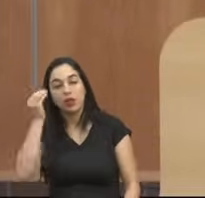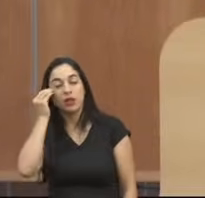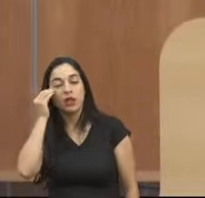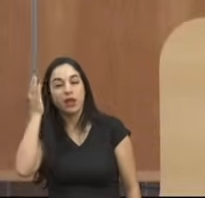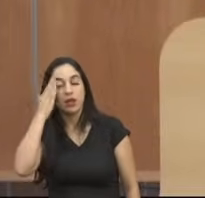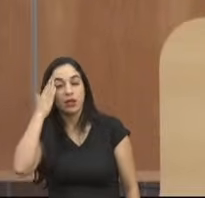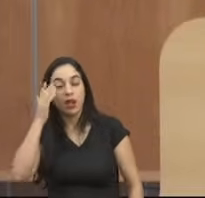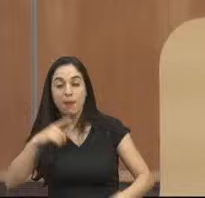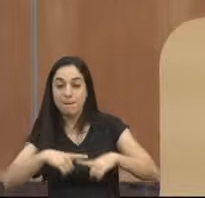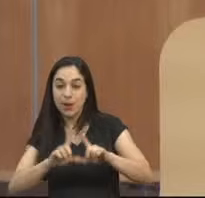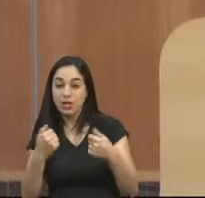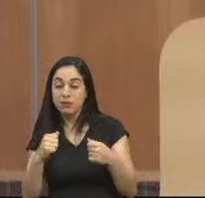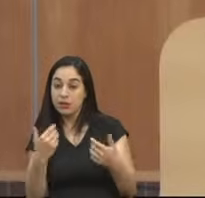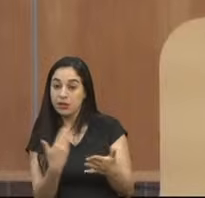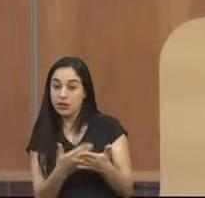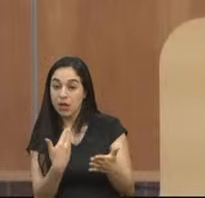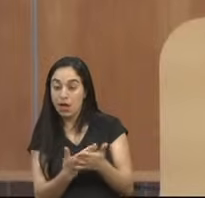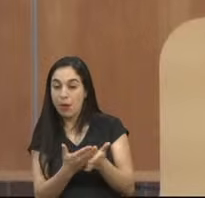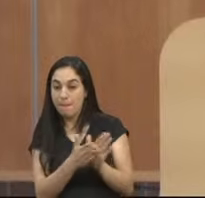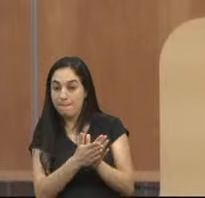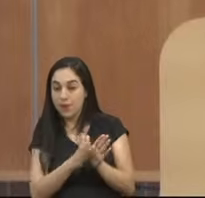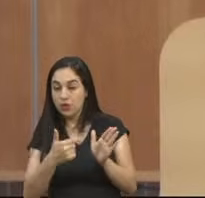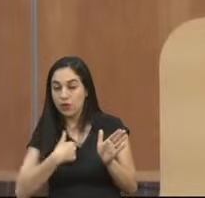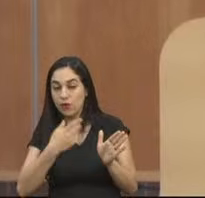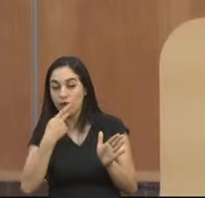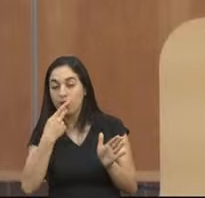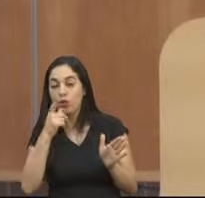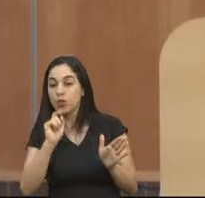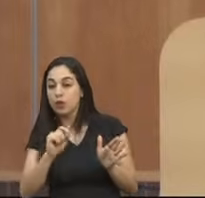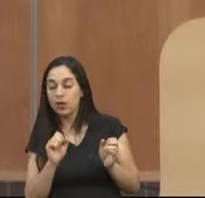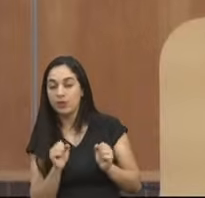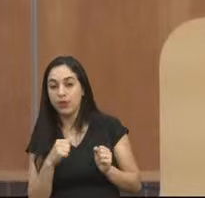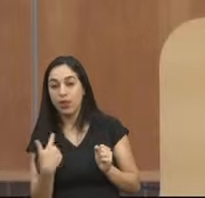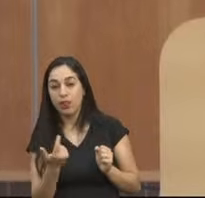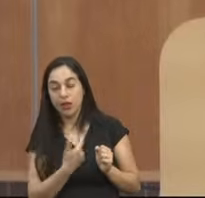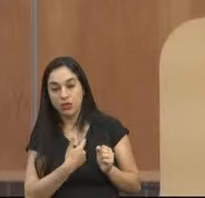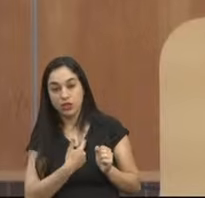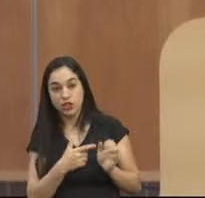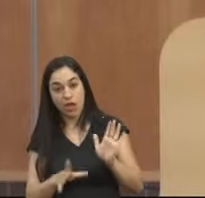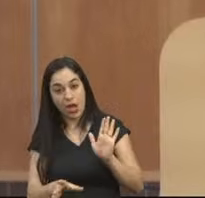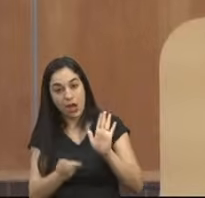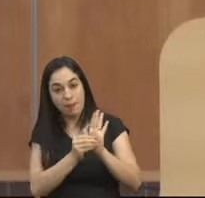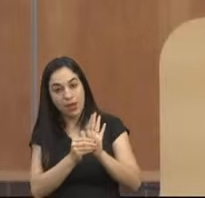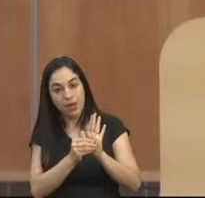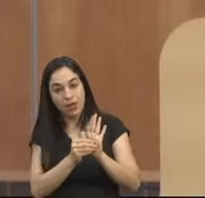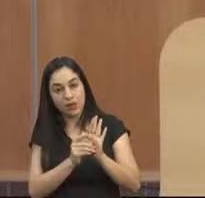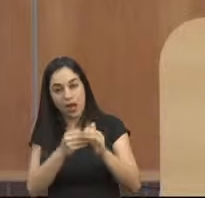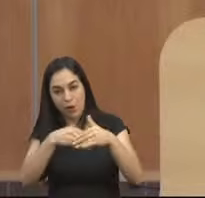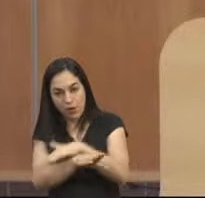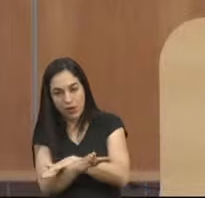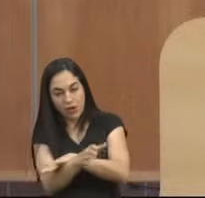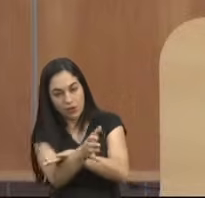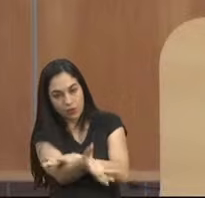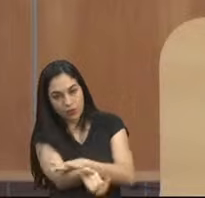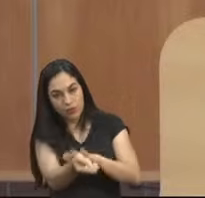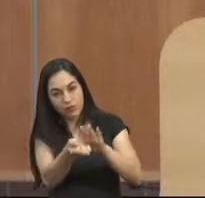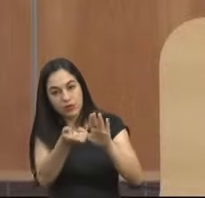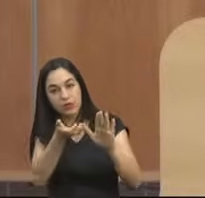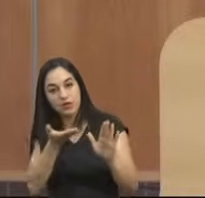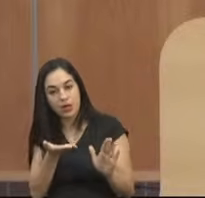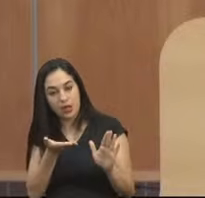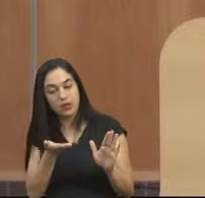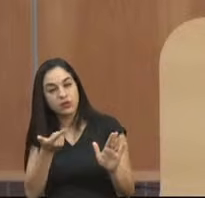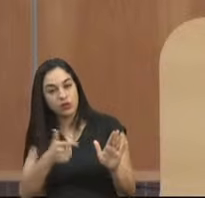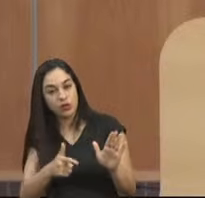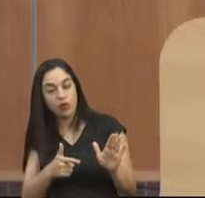seja avaliado durante a minha fala, Jean, da gente desarquivar essas emendas, caso realmente tenha um erro no código,